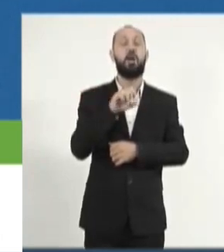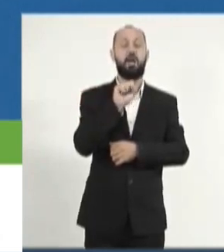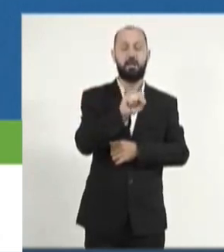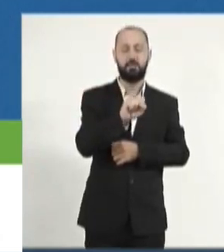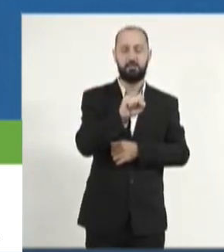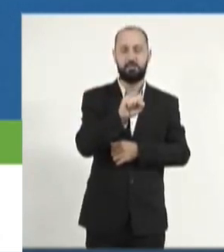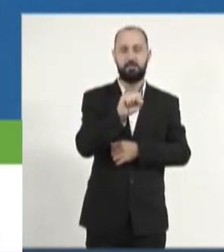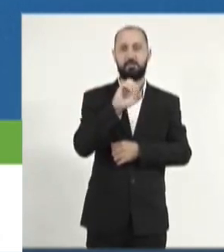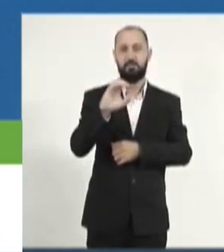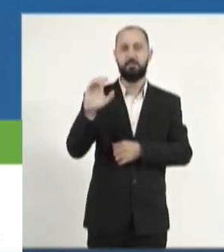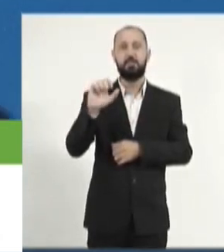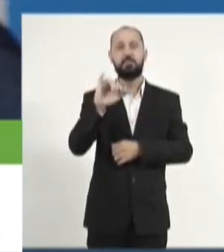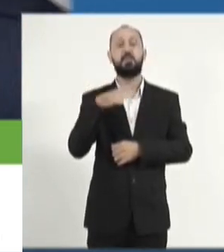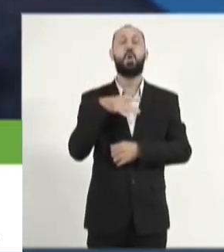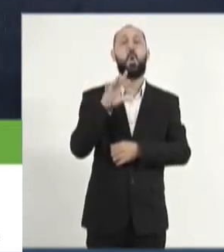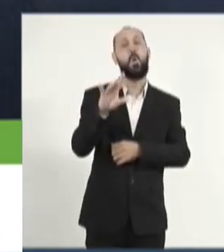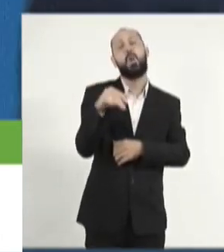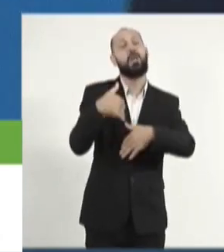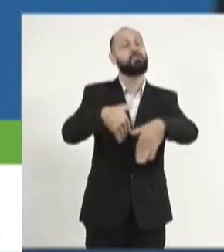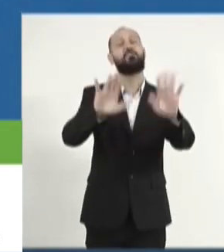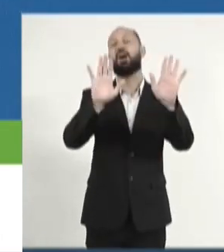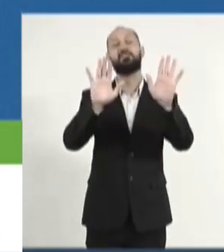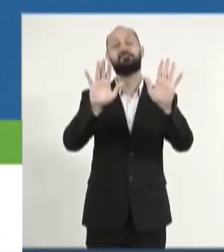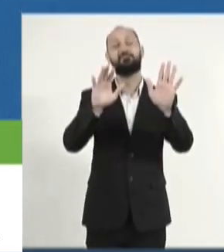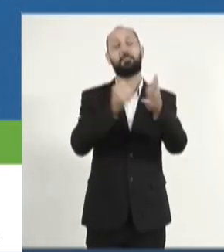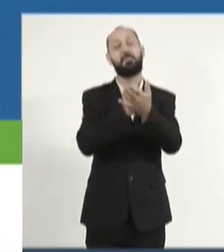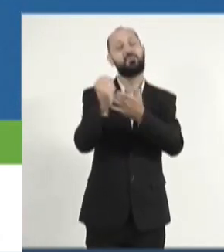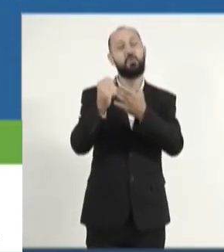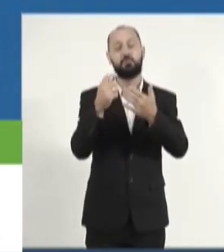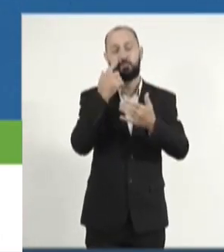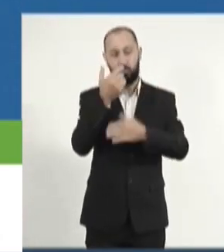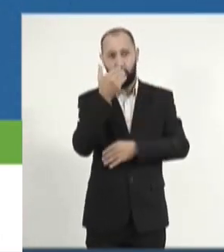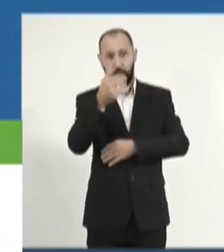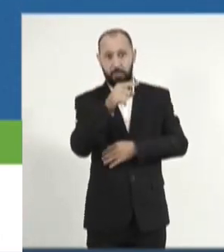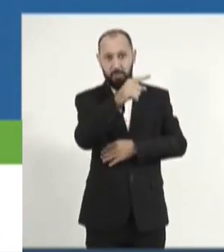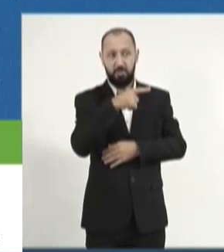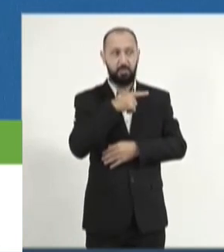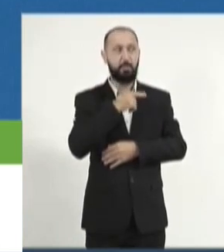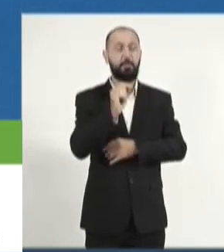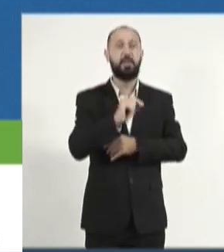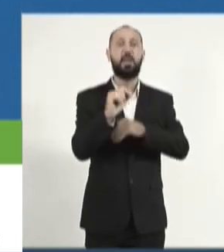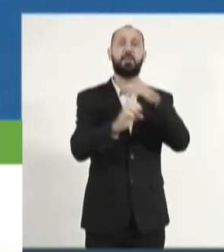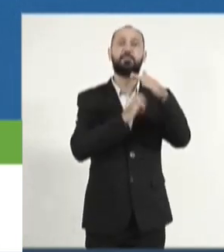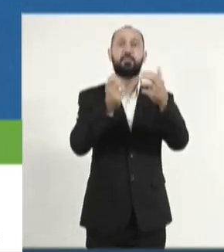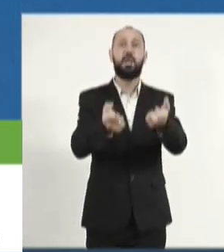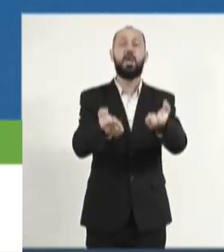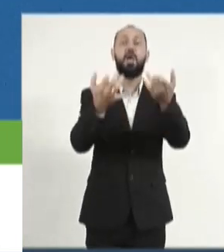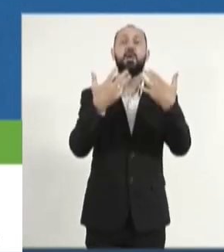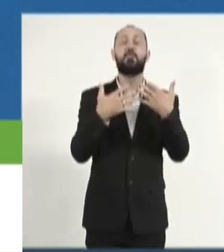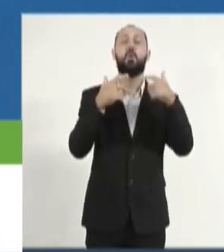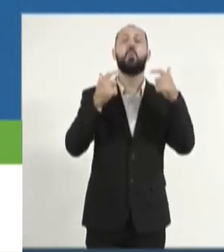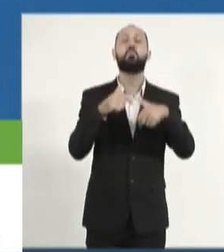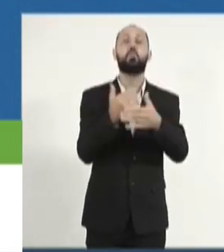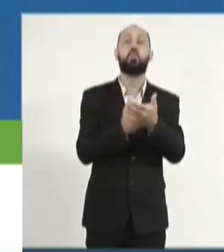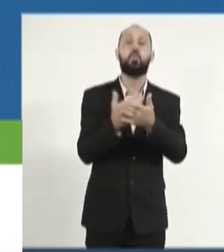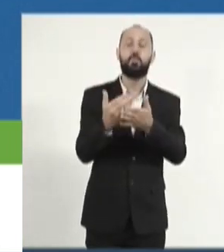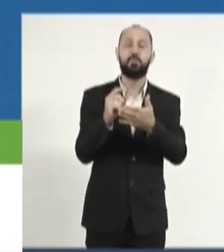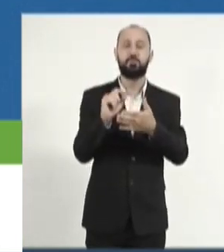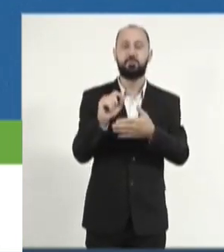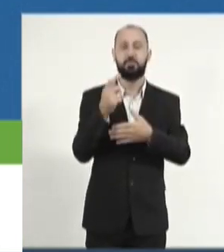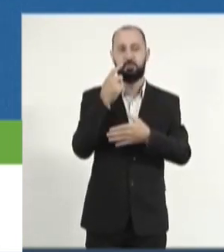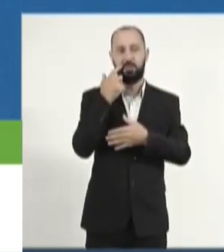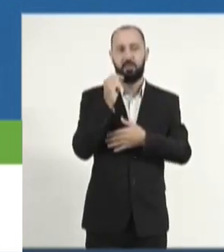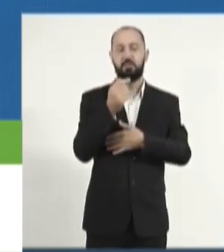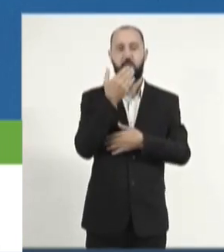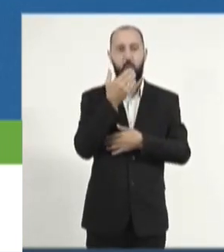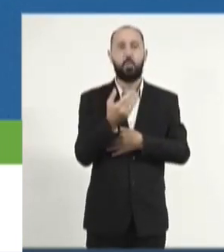Se colar, colou. Então, nós estamos requerendo à empresa que explique claramente da onde eles tiraram